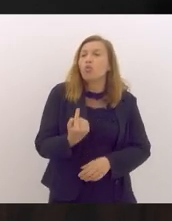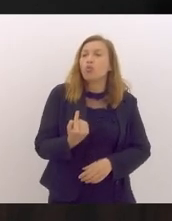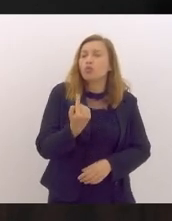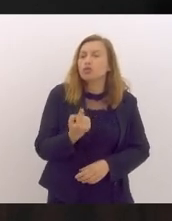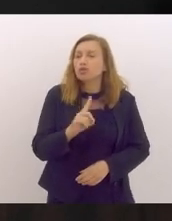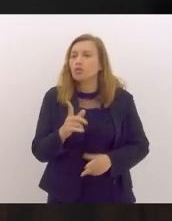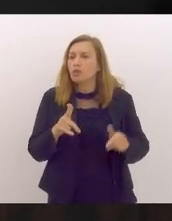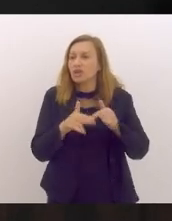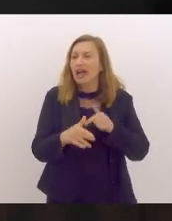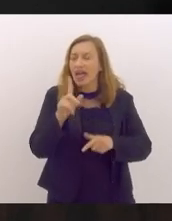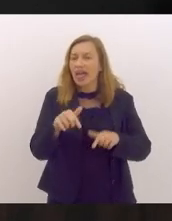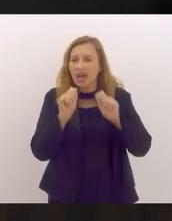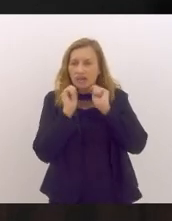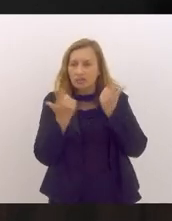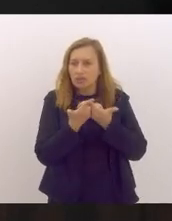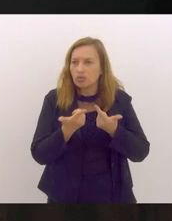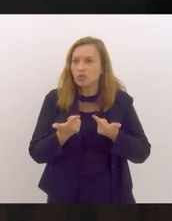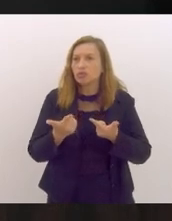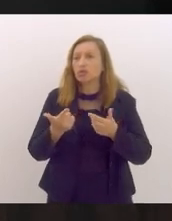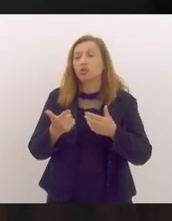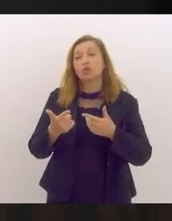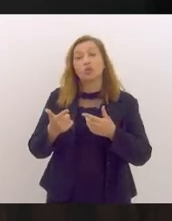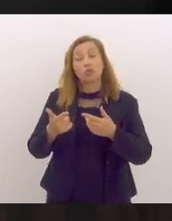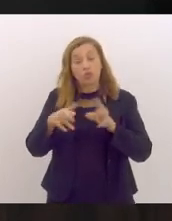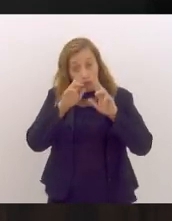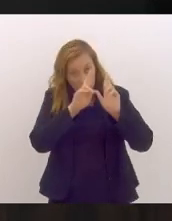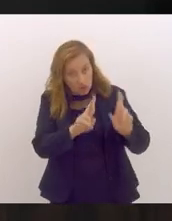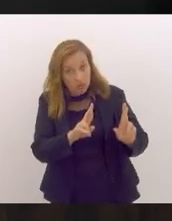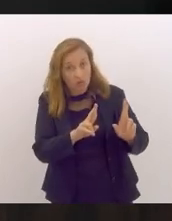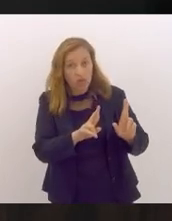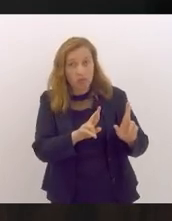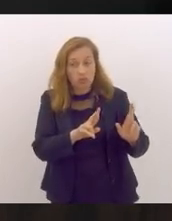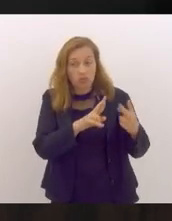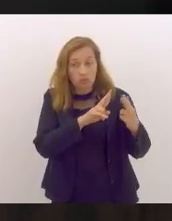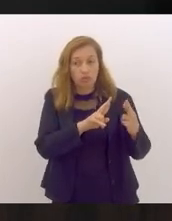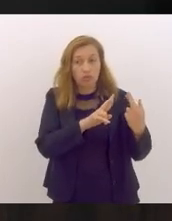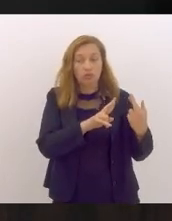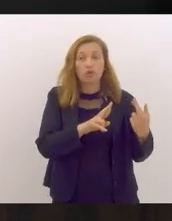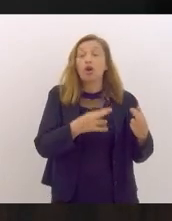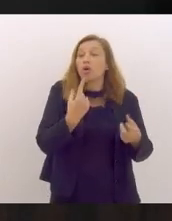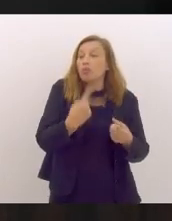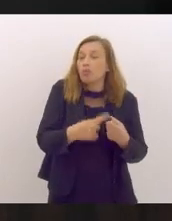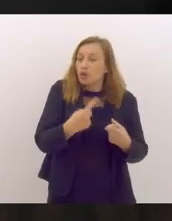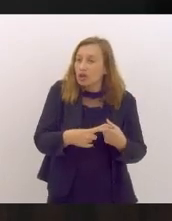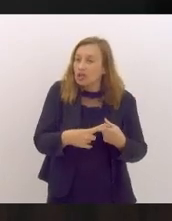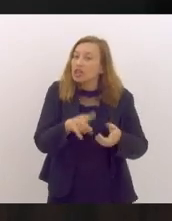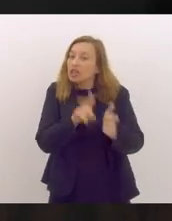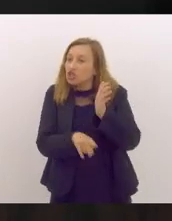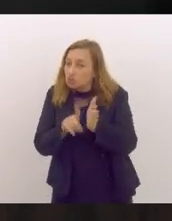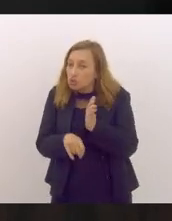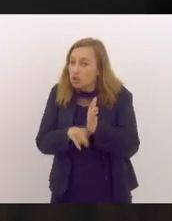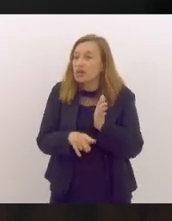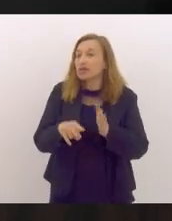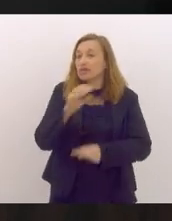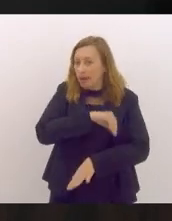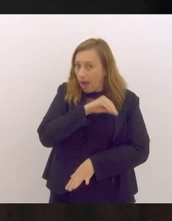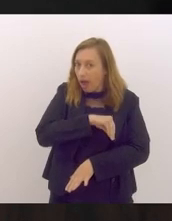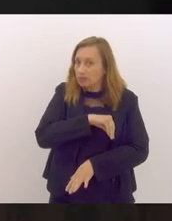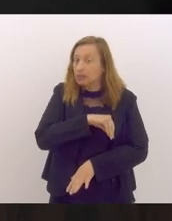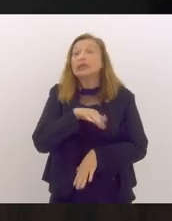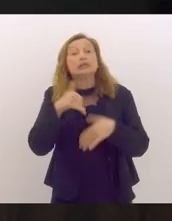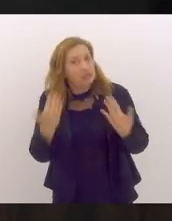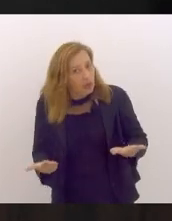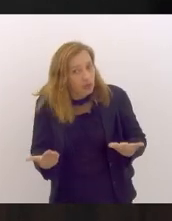respeito, é a Assembleia. Claro. É o único. Porque, inclusive, tem que reduzir salários.